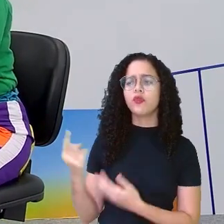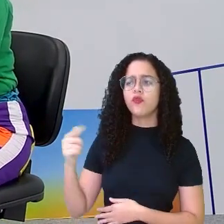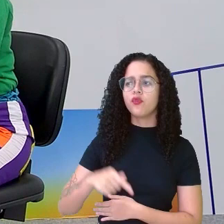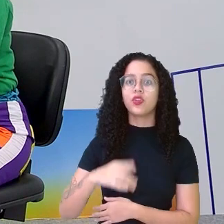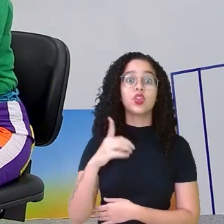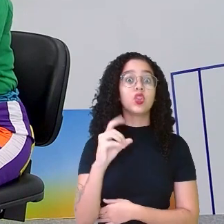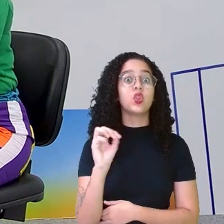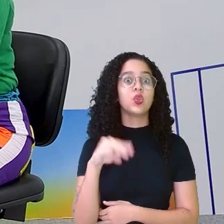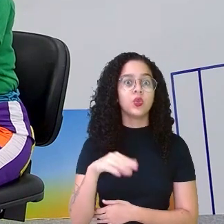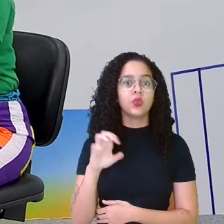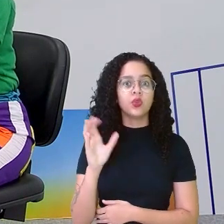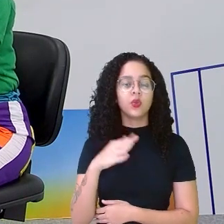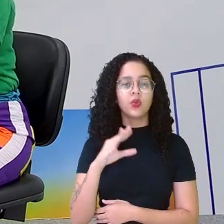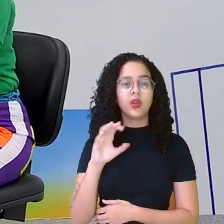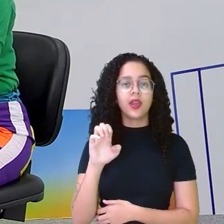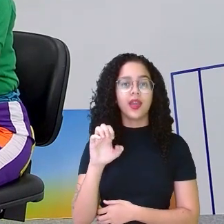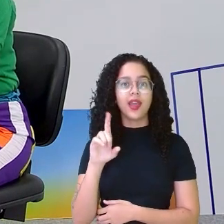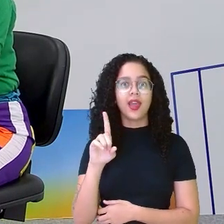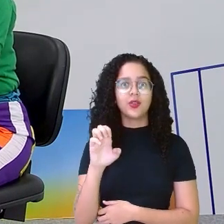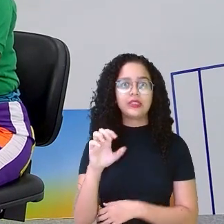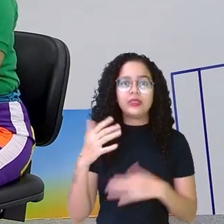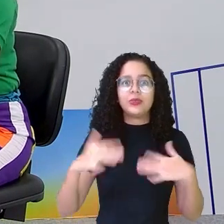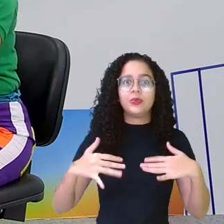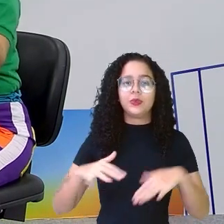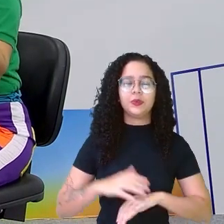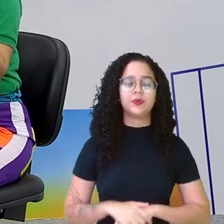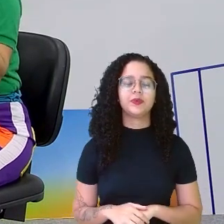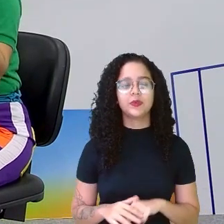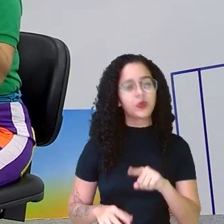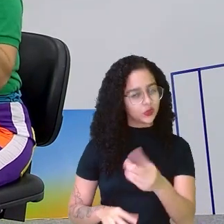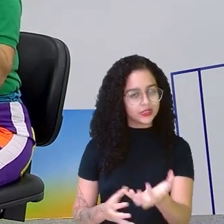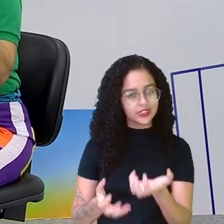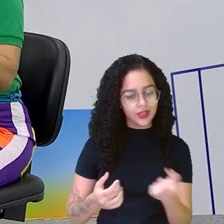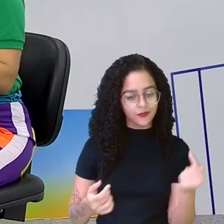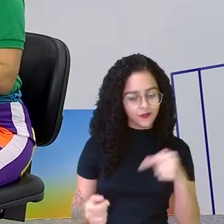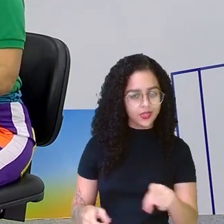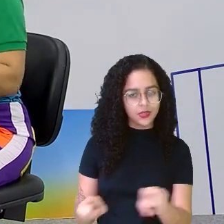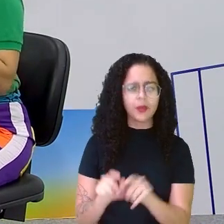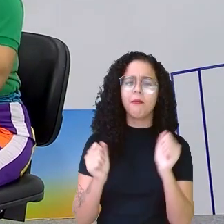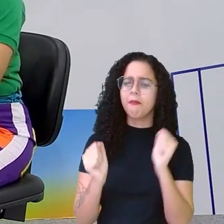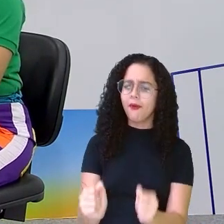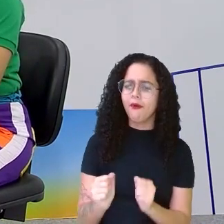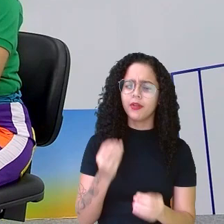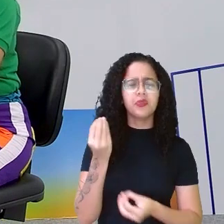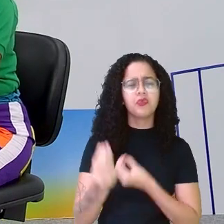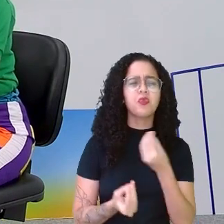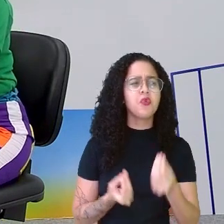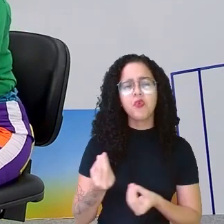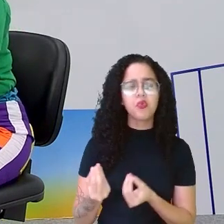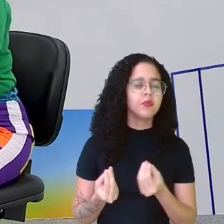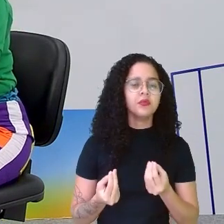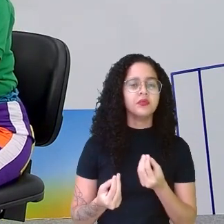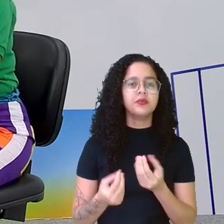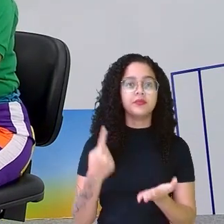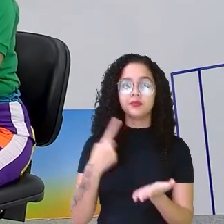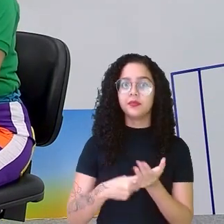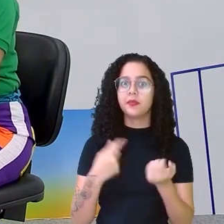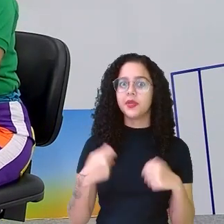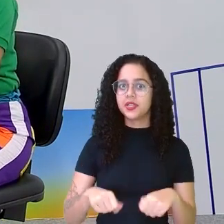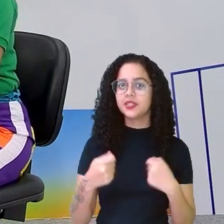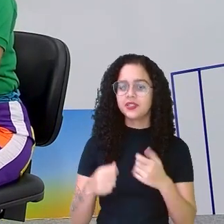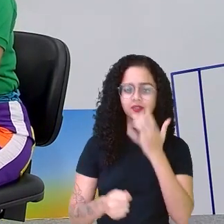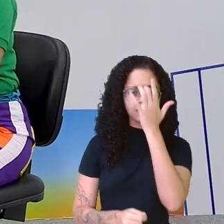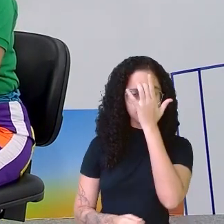Dom Helder. Da escola Dom Helder. E se você quiser vir também, pode vir. Como é que a gente faz, professora? Ah, é